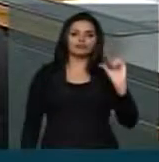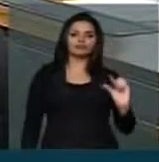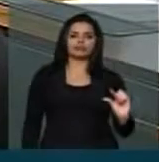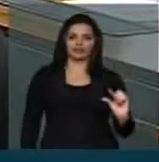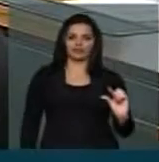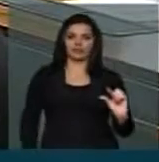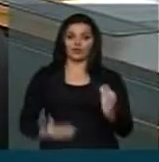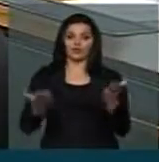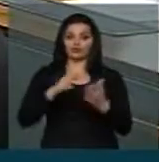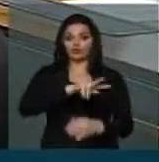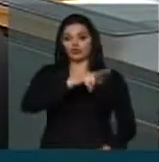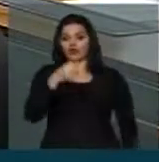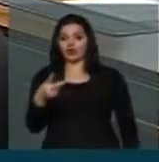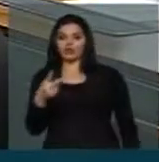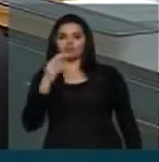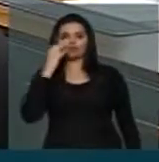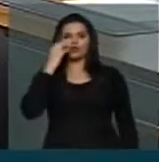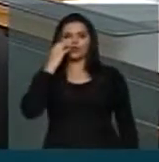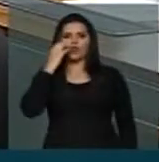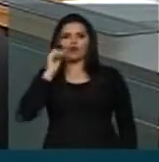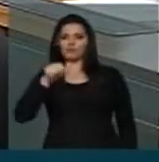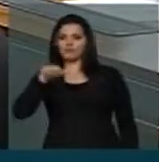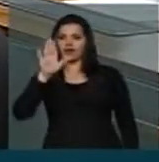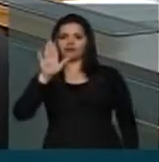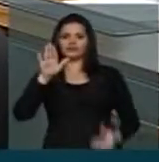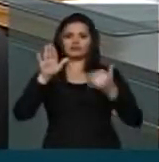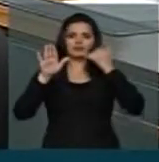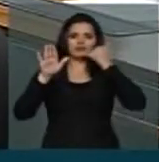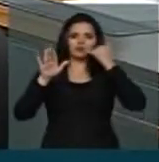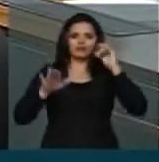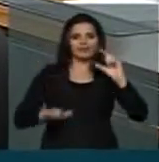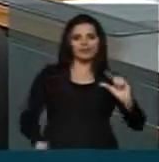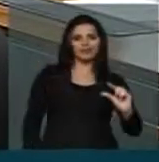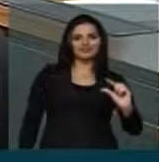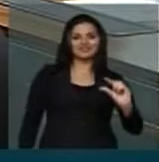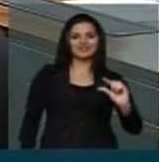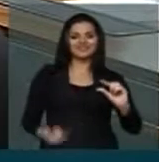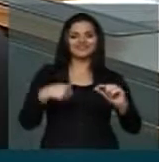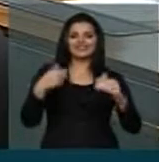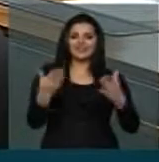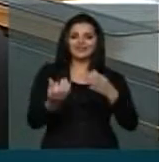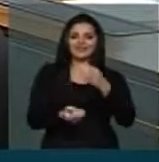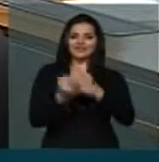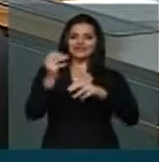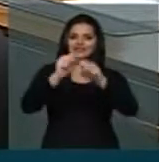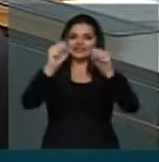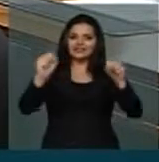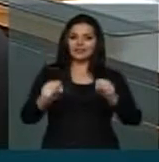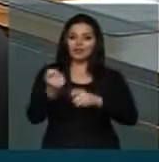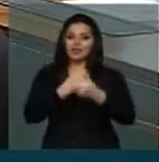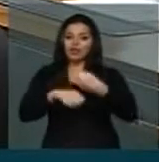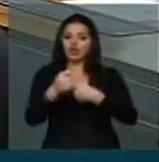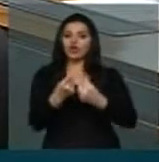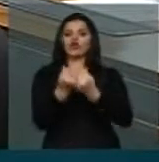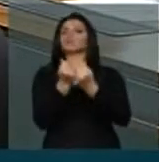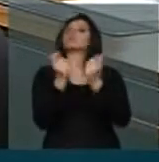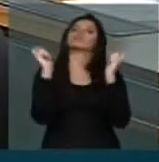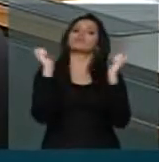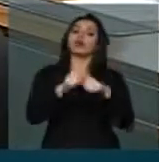é o contrário, você tem muito mais telefones celulares do que você tem telefones fixos. Então se criou um sistema que economicamente pudesse